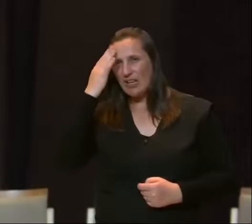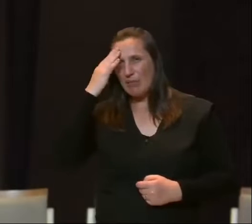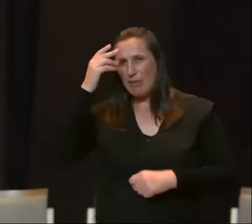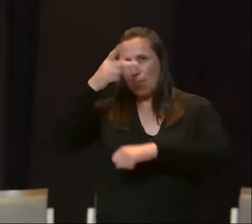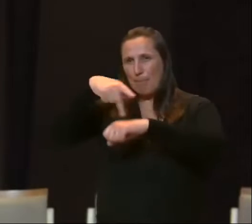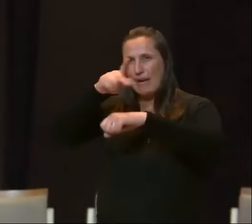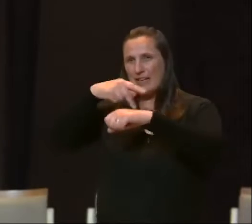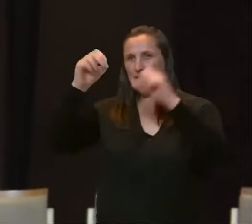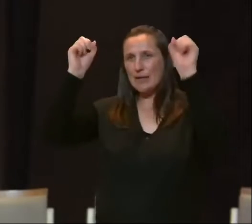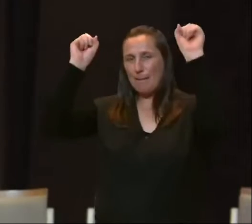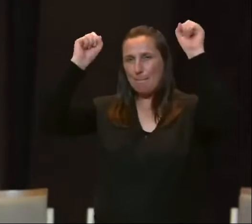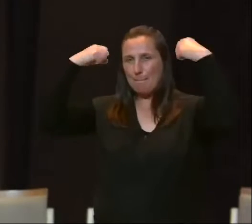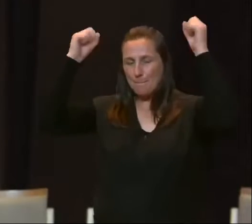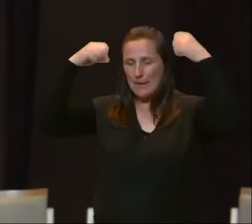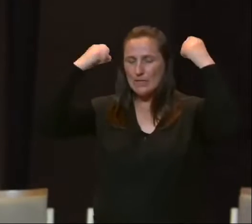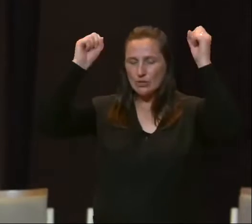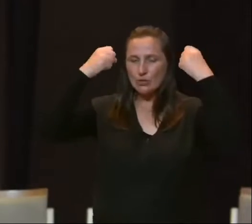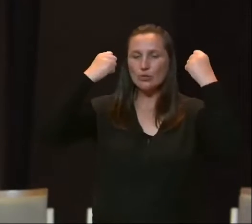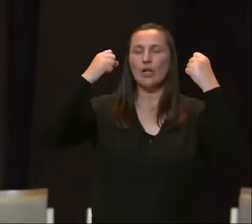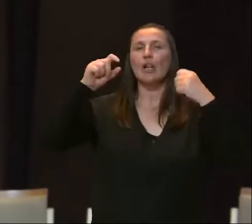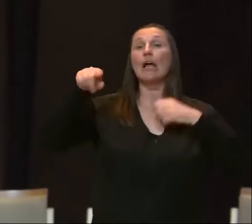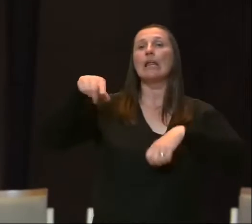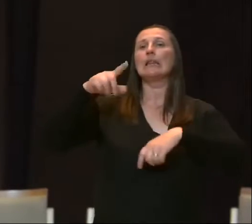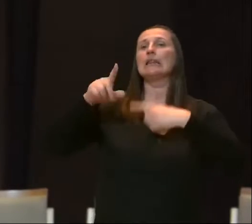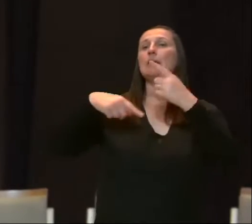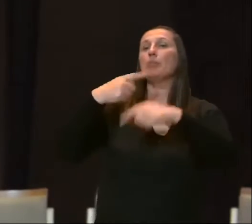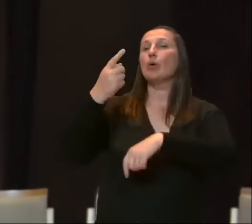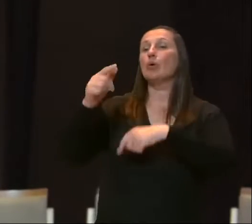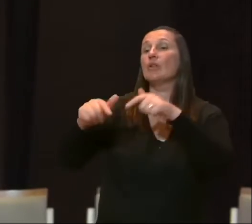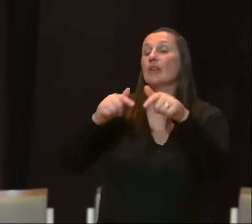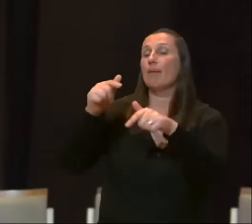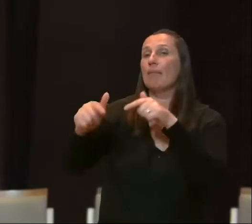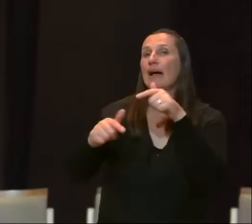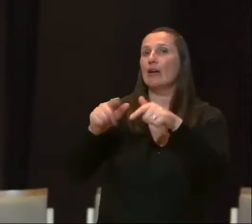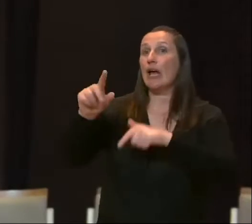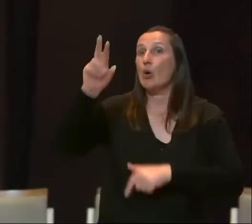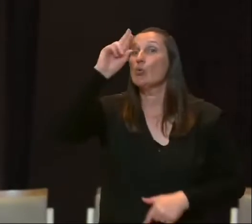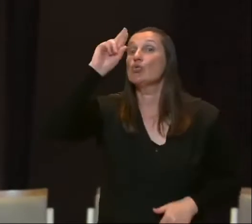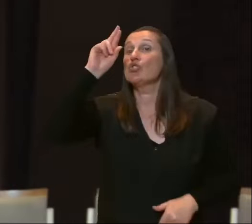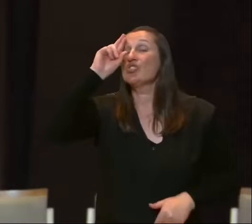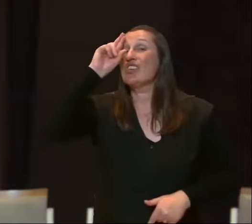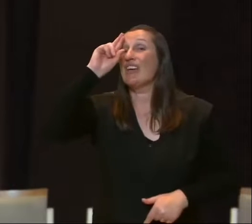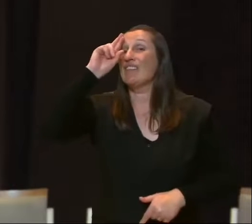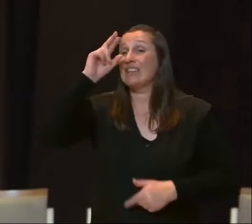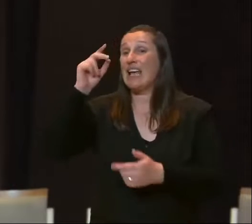E logo depois de um tempo de trabalho, o chefe do tráfico naquela